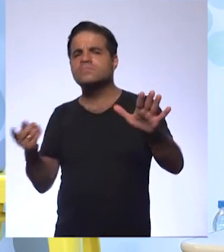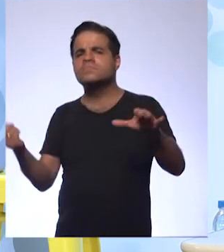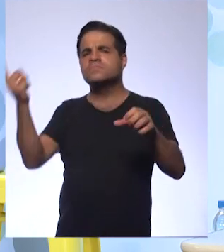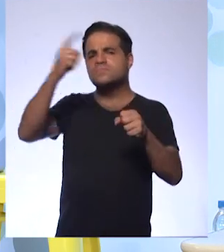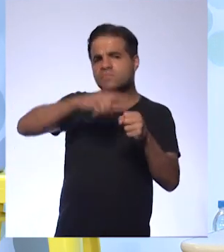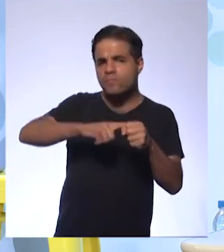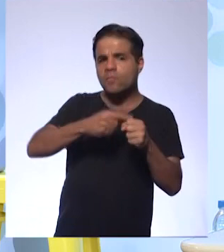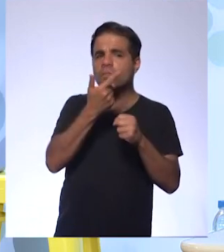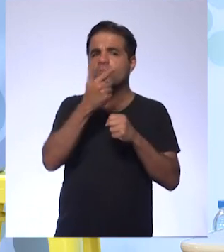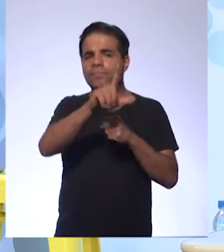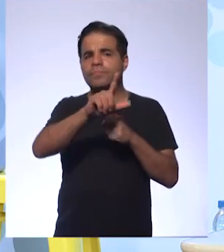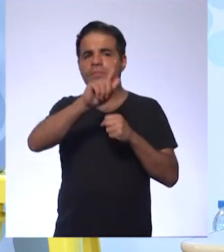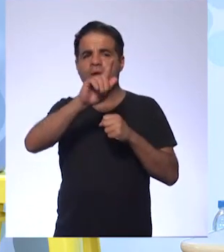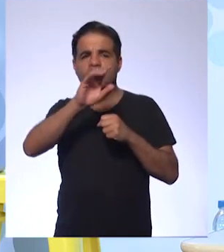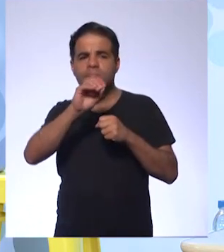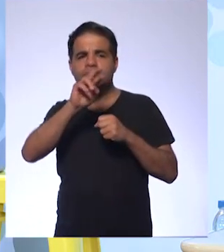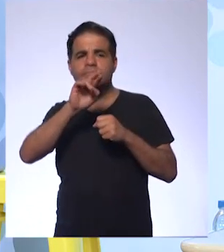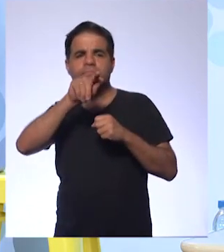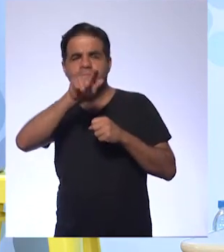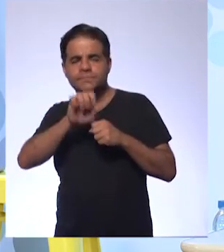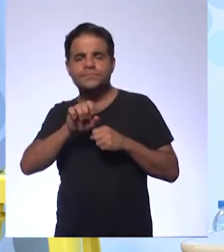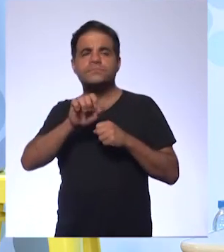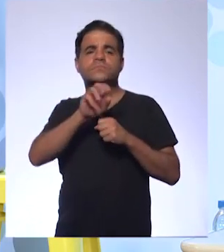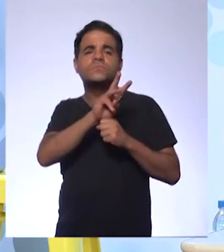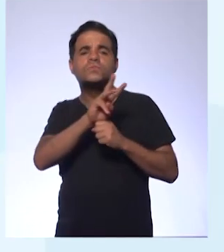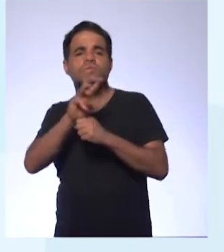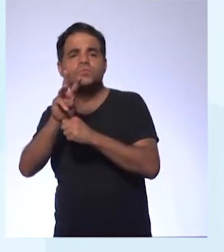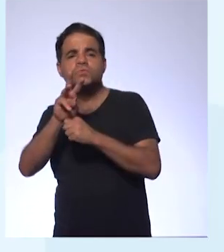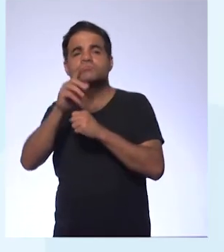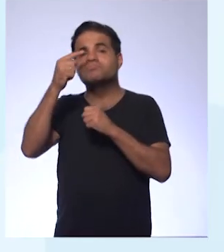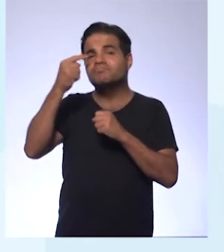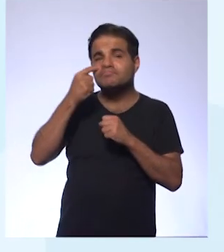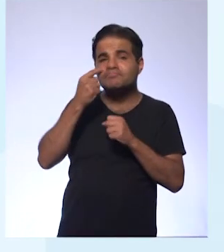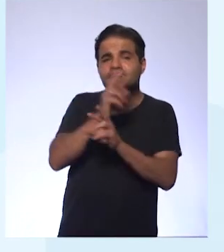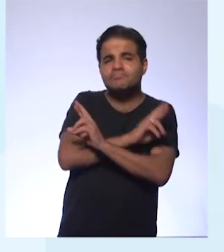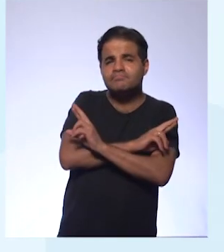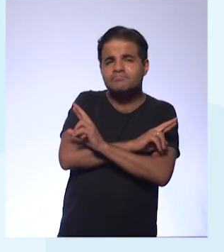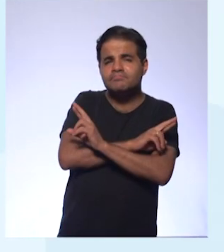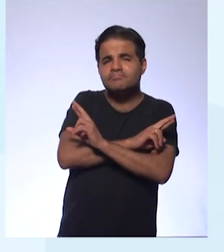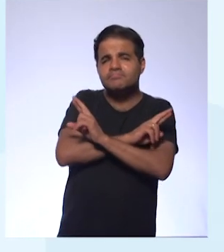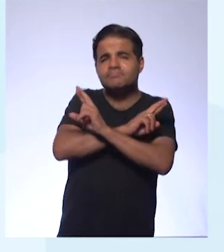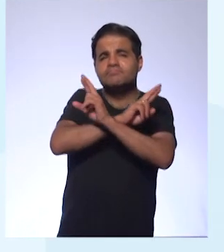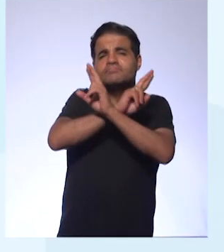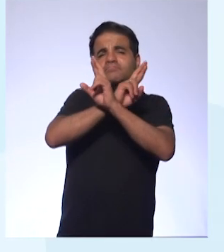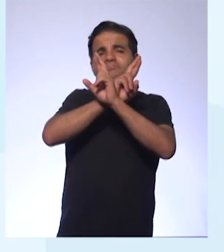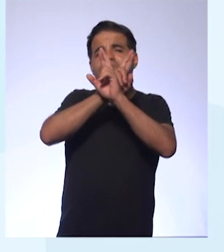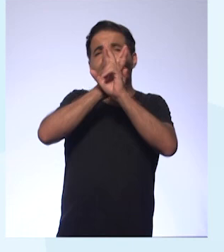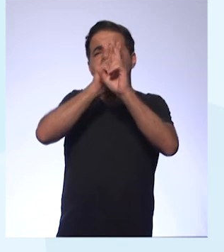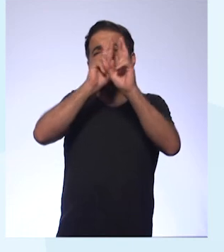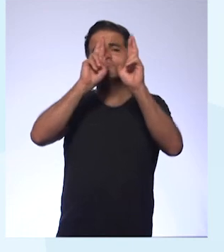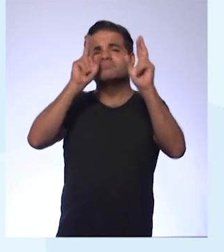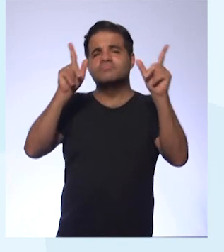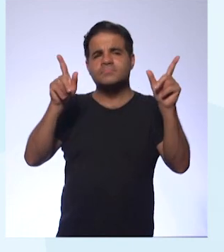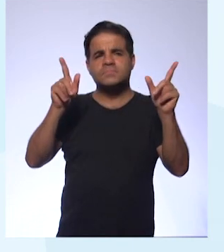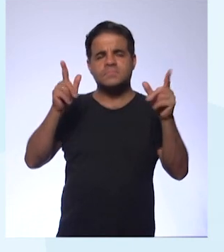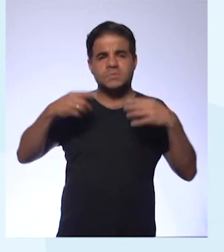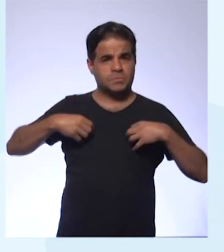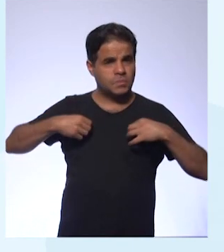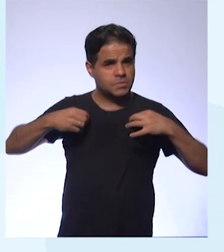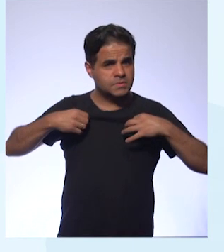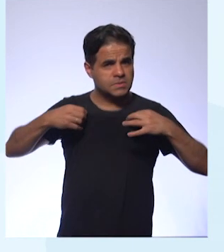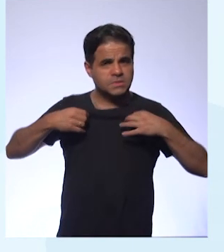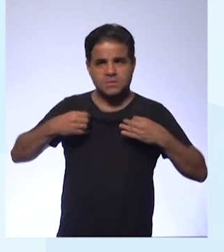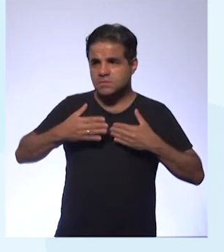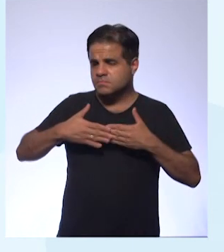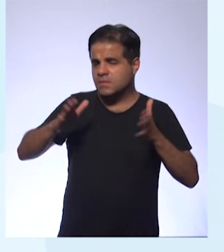do George Washington, para a gente ver um pouquinho melhor as diferenças aí. Olha só, ele tem umas vestimentas